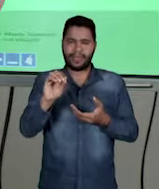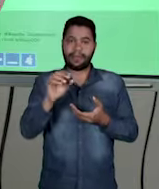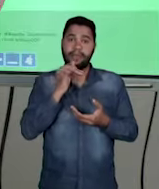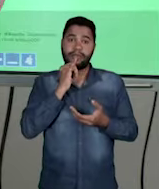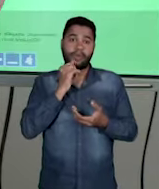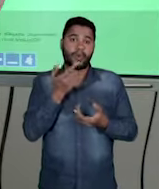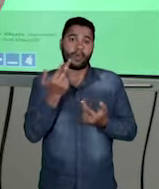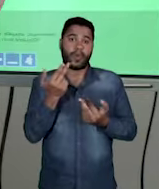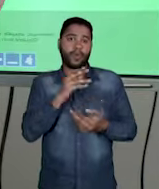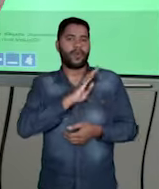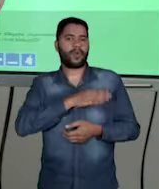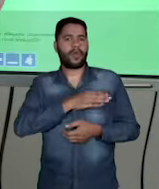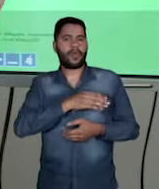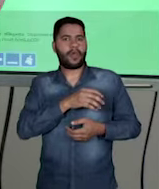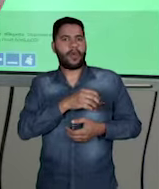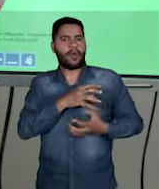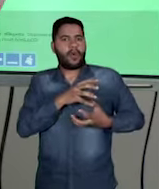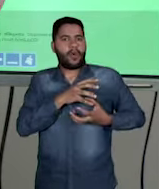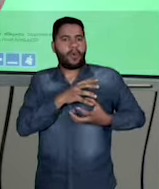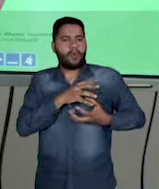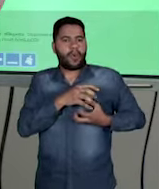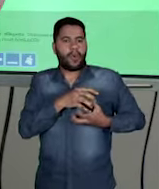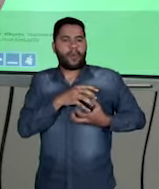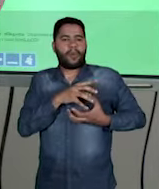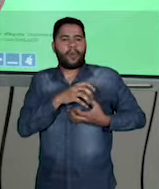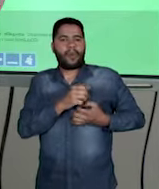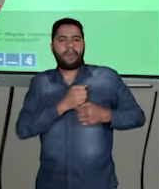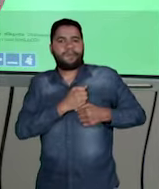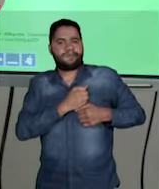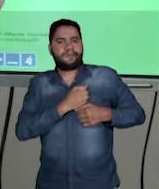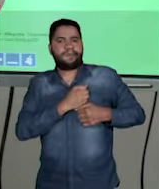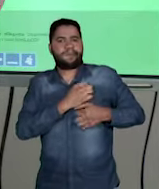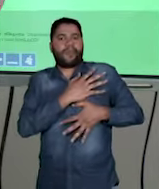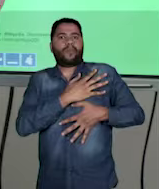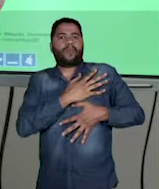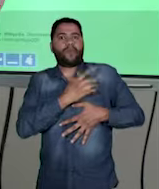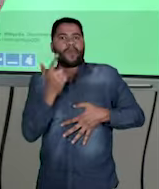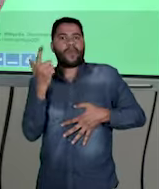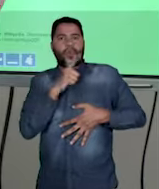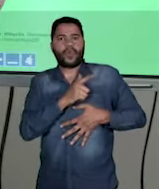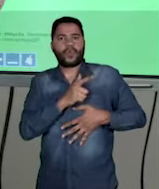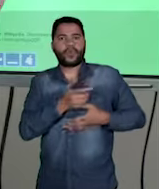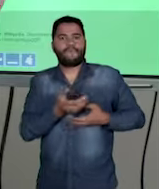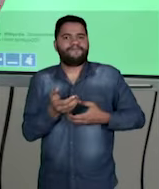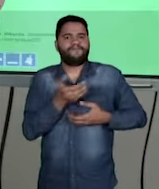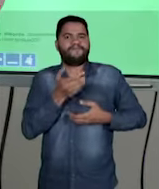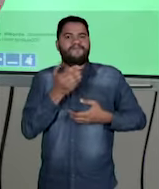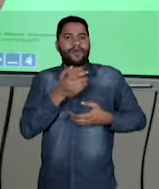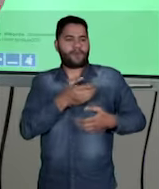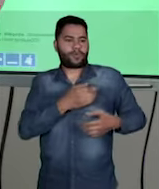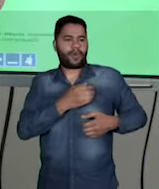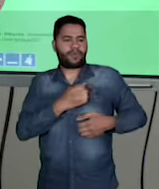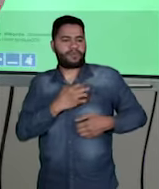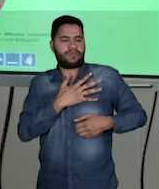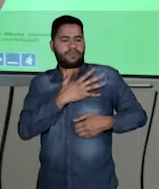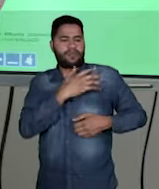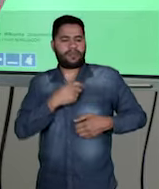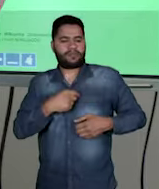bombeia o sangue, a artéria precisa ser resistente para aguentar aquela pressão que vai